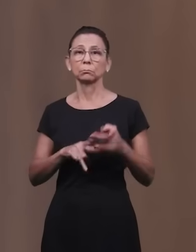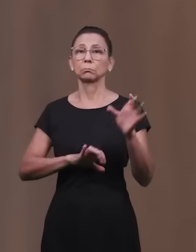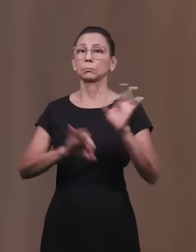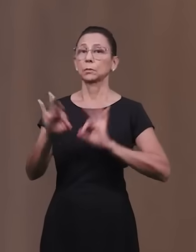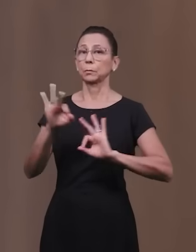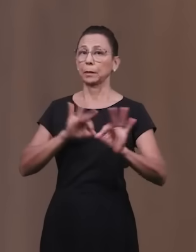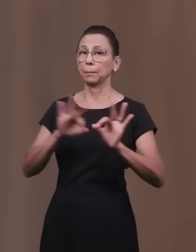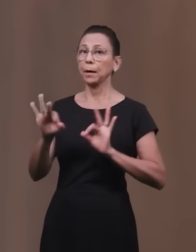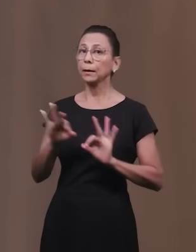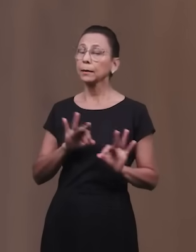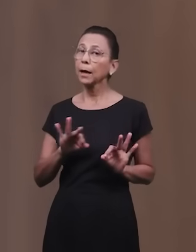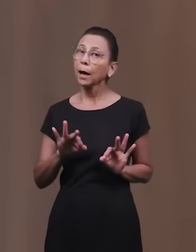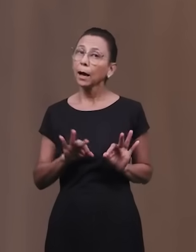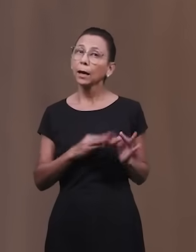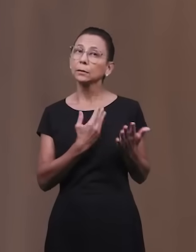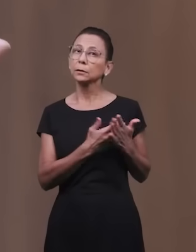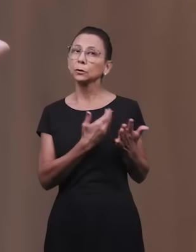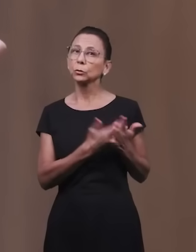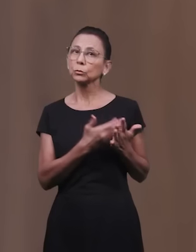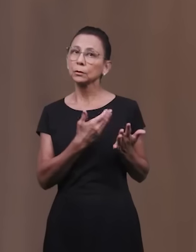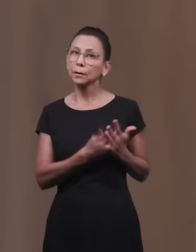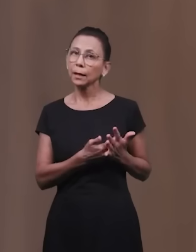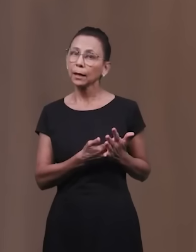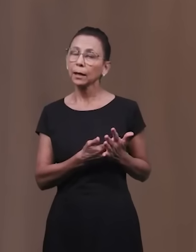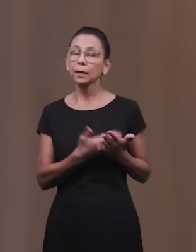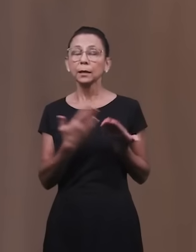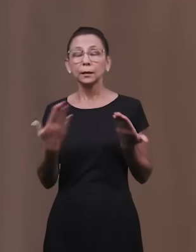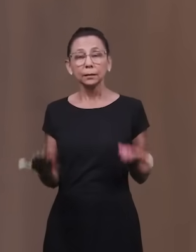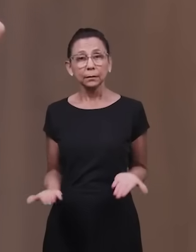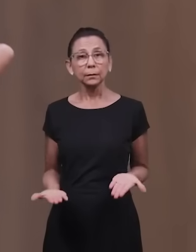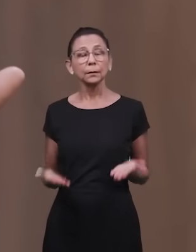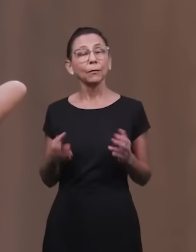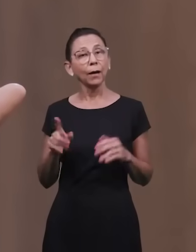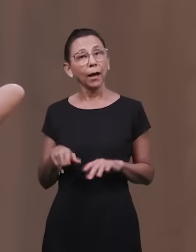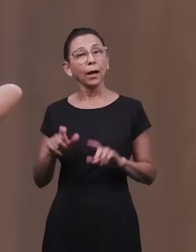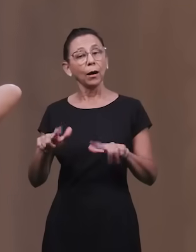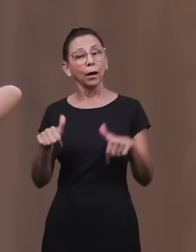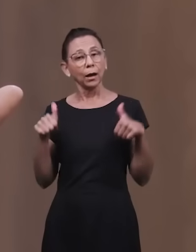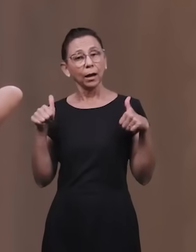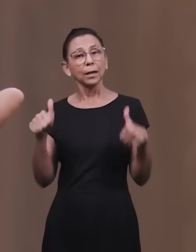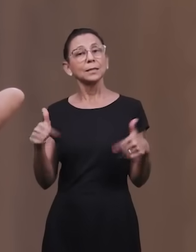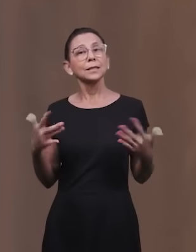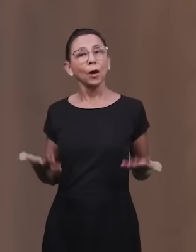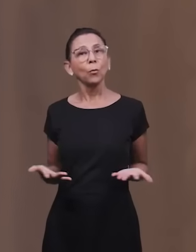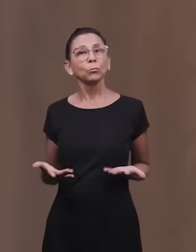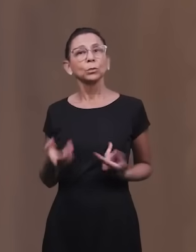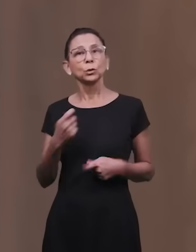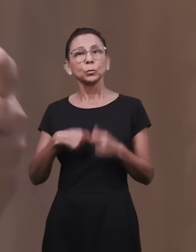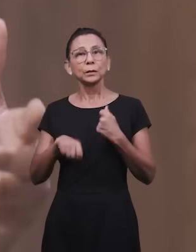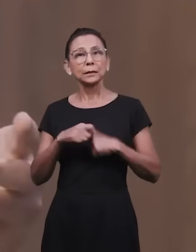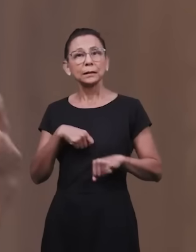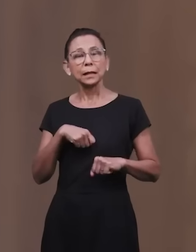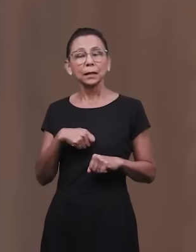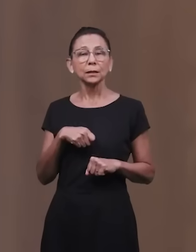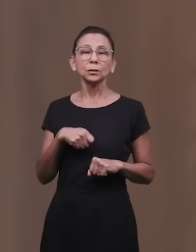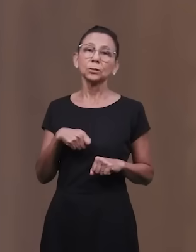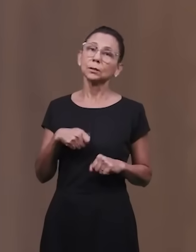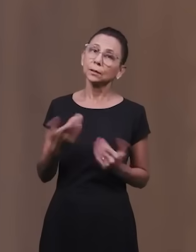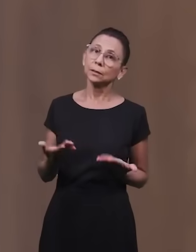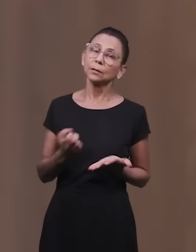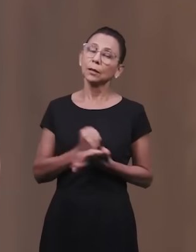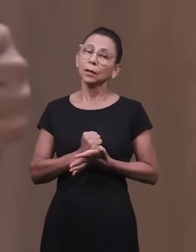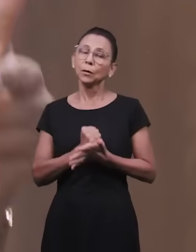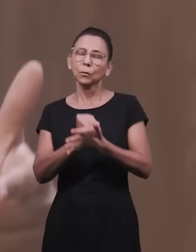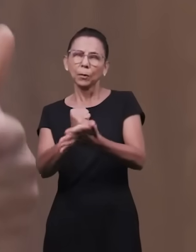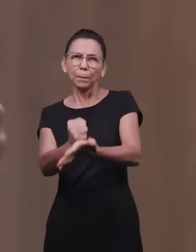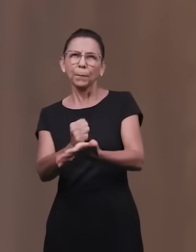precisa se preparar. Toda essa produção é efeito de uma ação de preparo, que a ansiedade está ali para te ajudar. Você